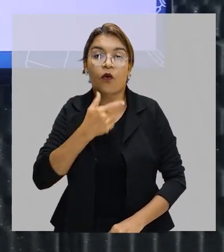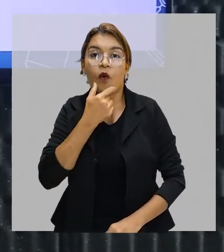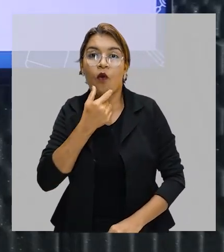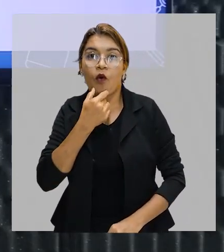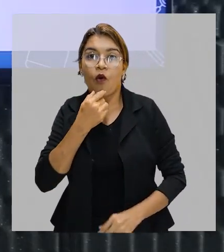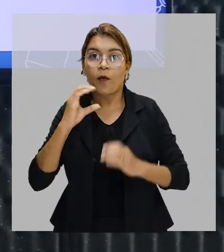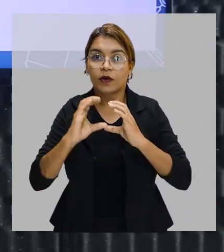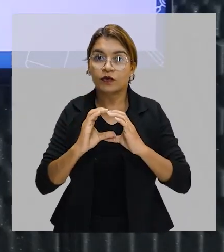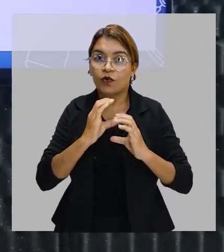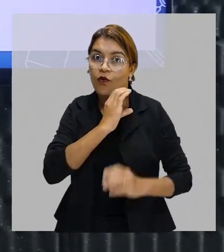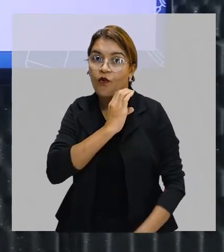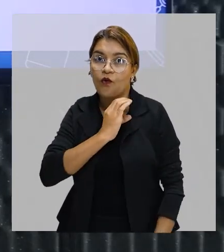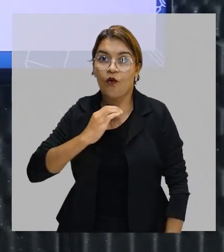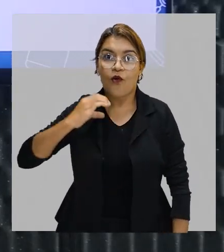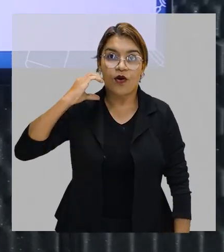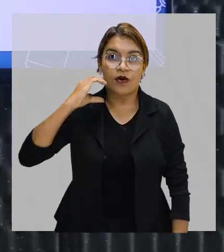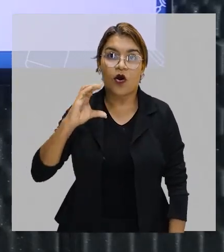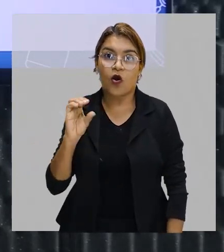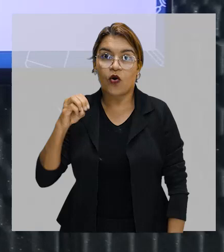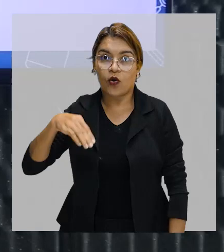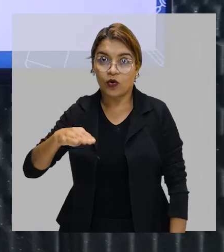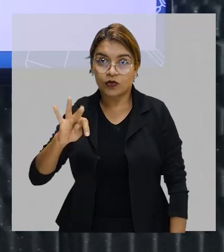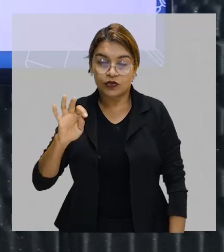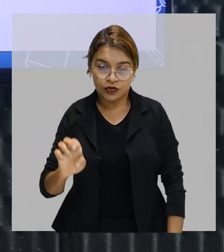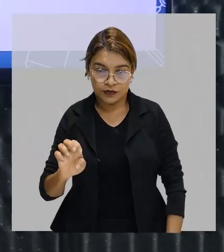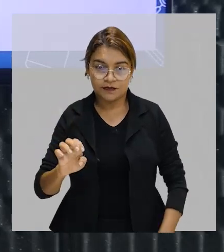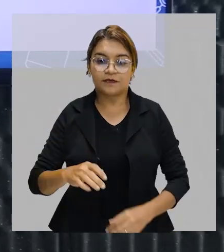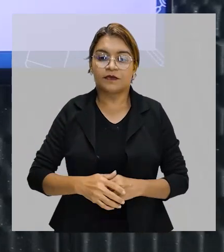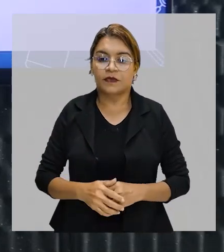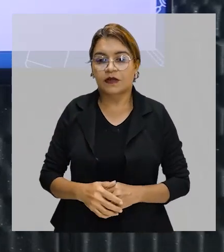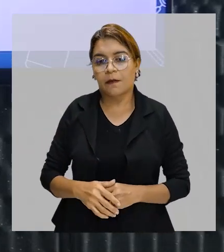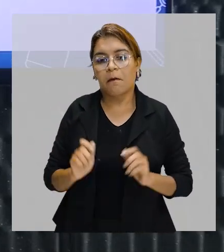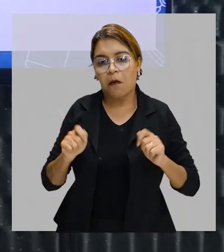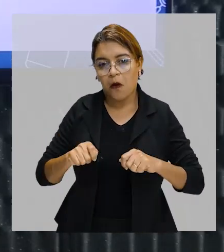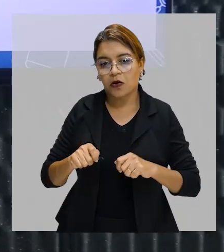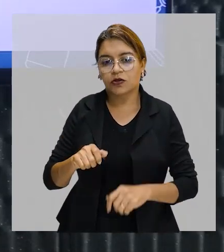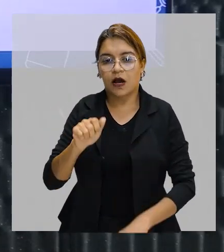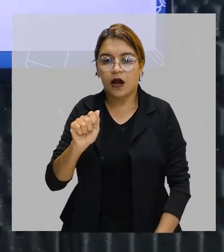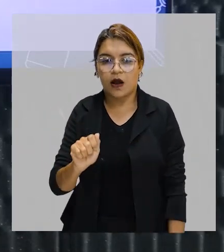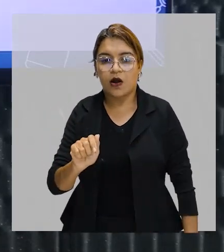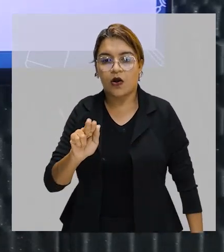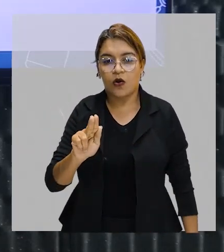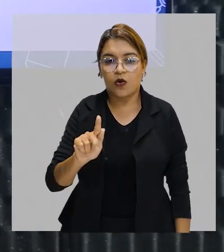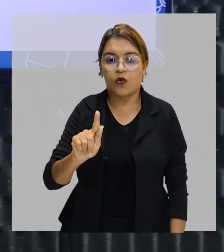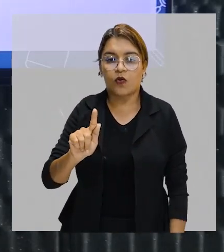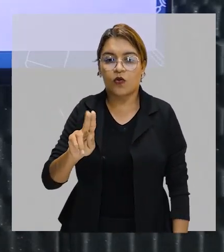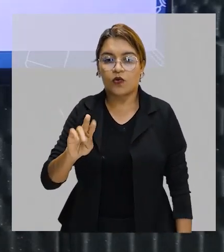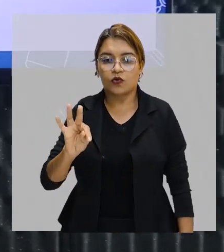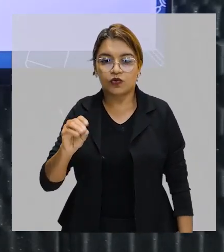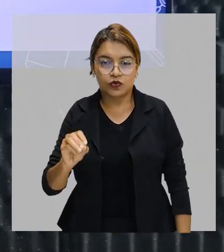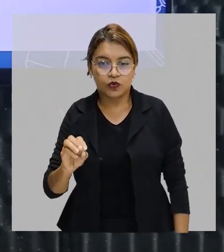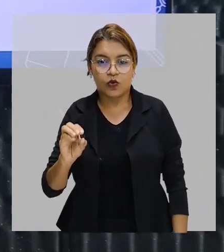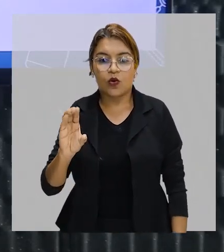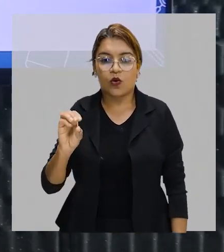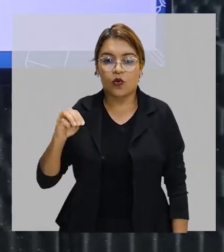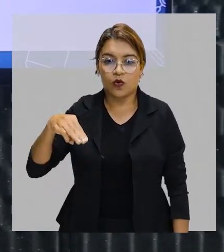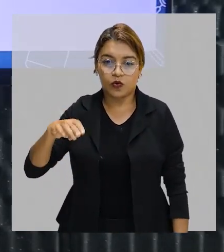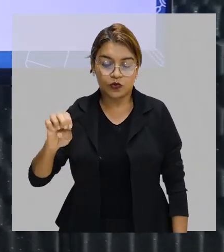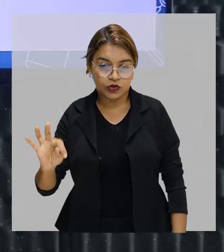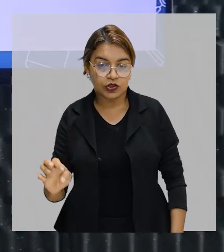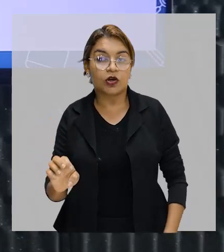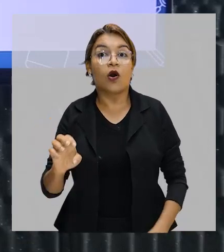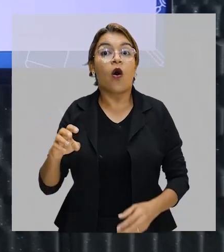Auguste Comte. Você pode escrever tanto Augusto quanto Auguste, não tem problema, tá? Você pode chamar de Augusto Comte, de forma mais